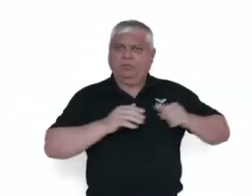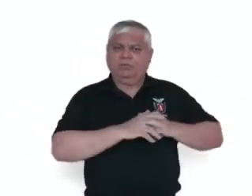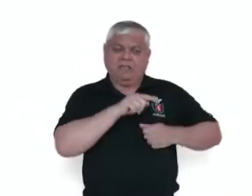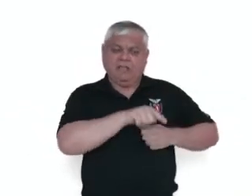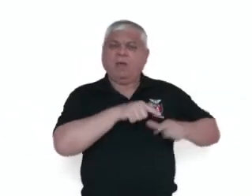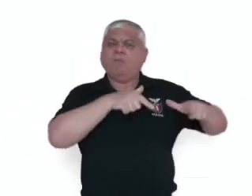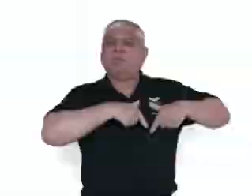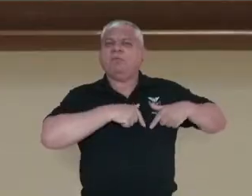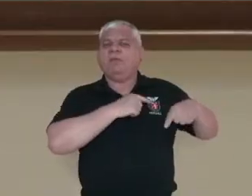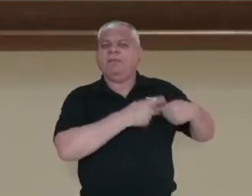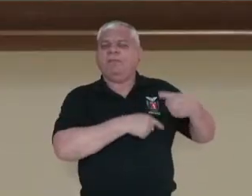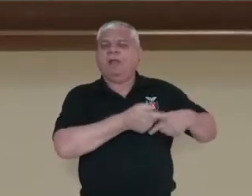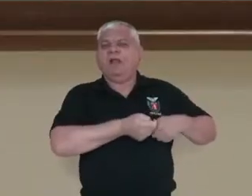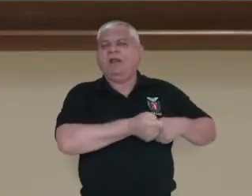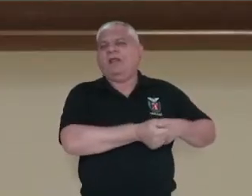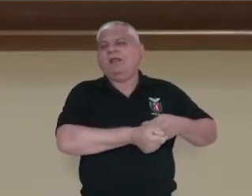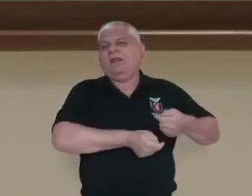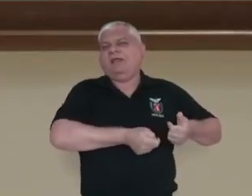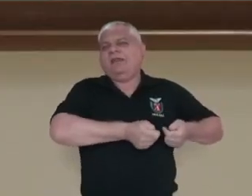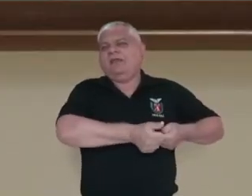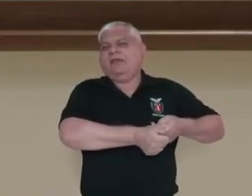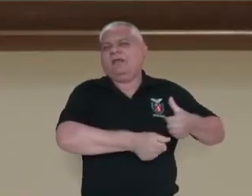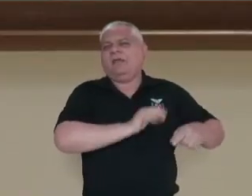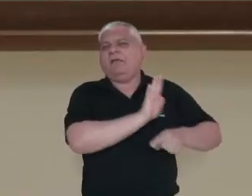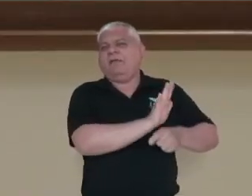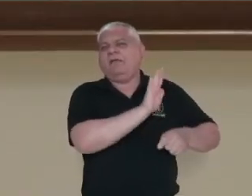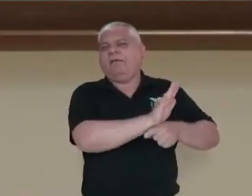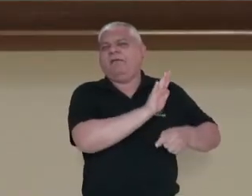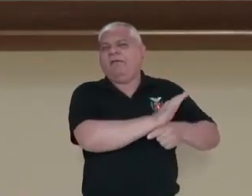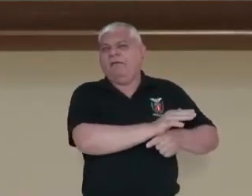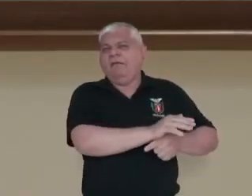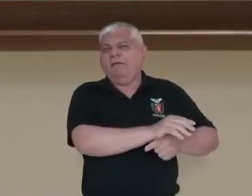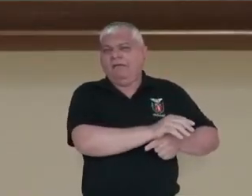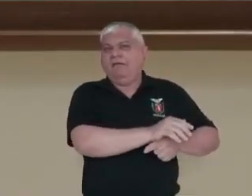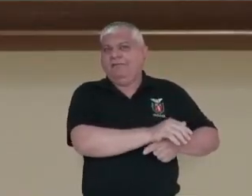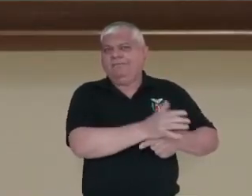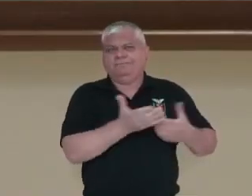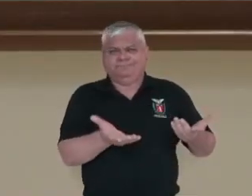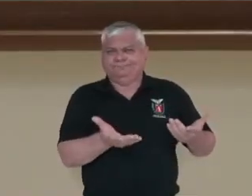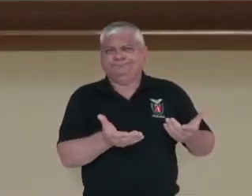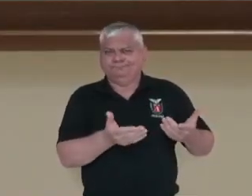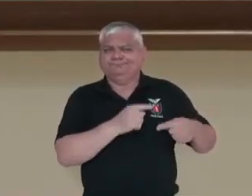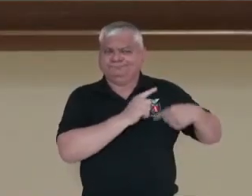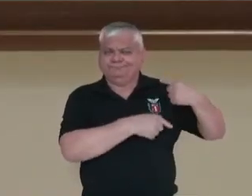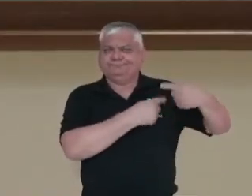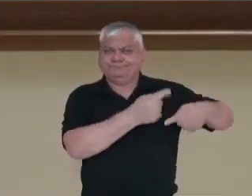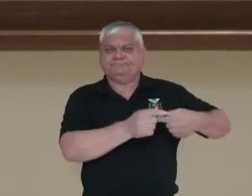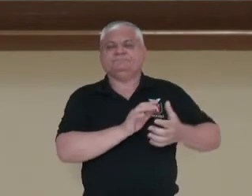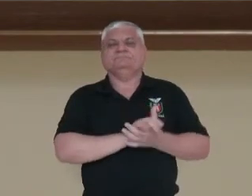algumas partes da sociedade, beneficiando daquilo que é público para a sua vida privada também.